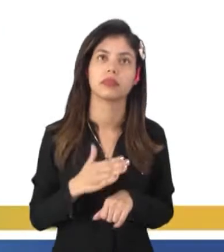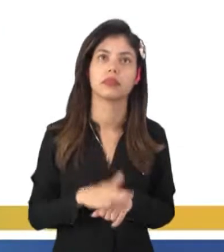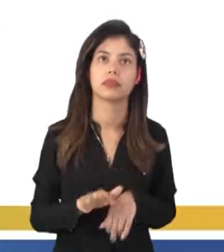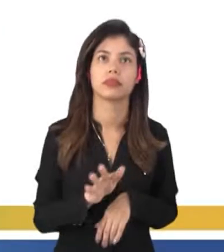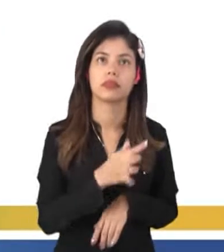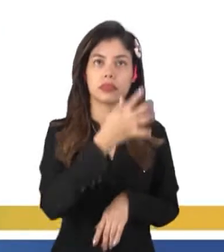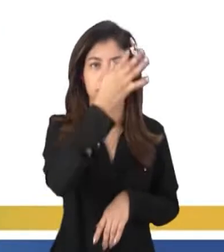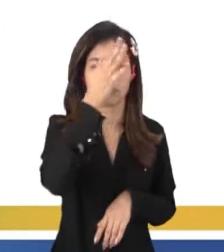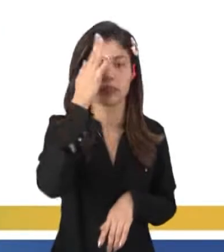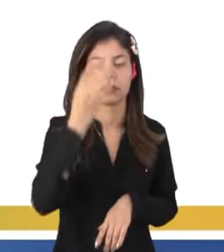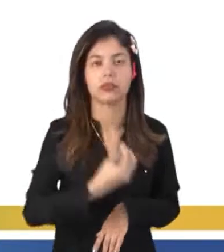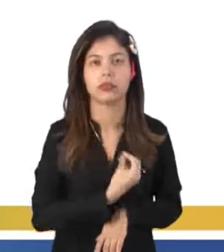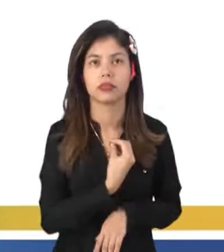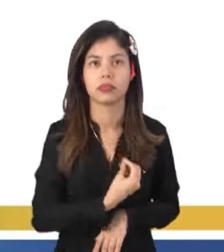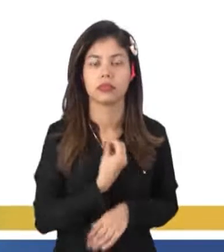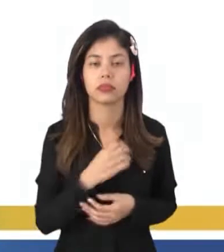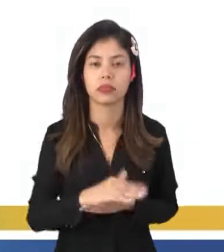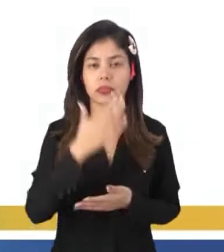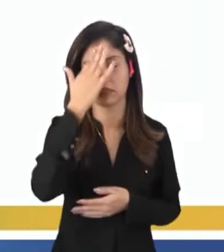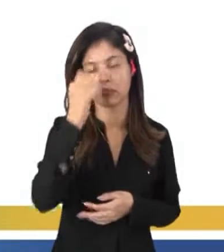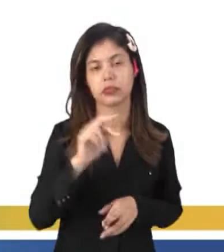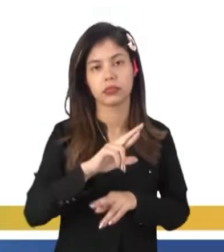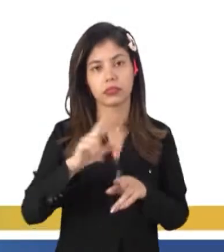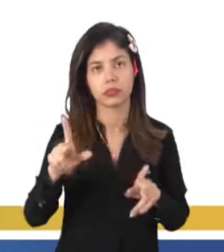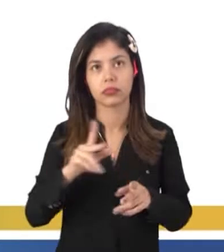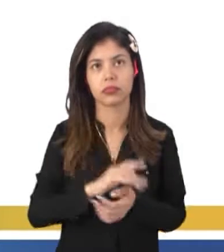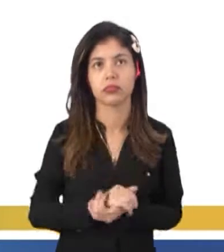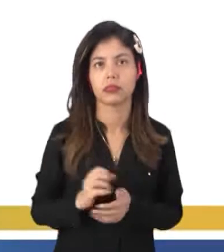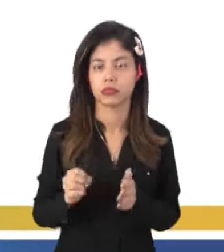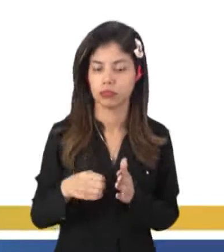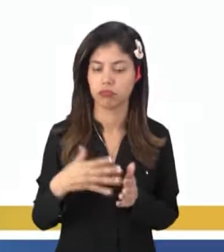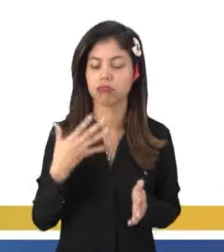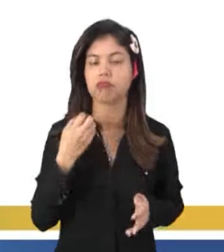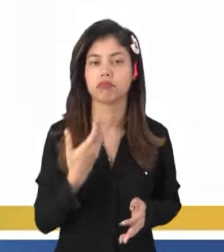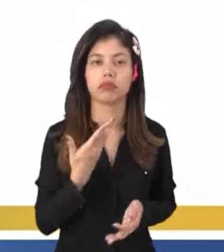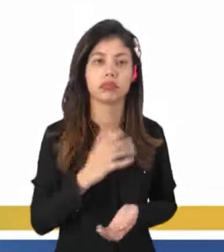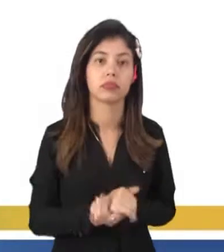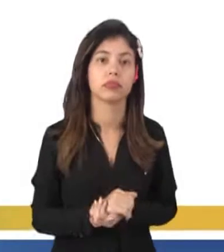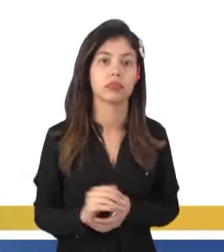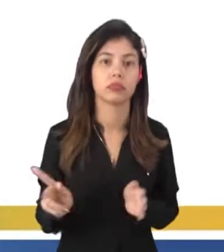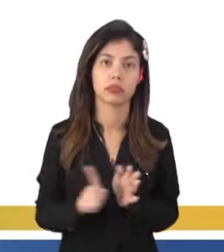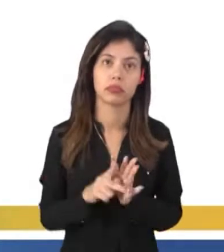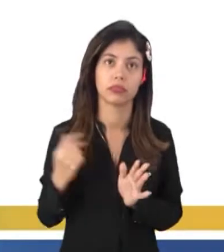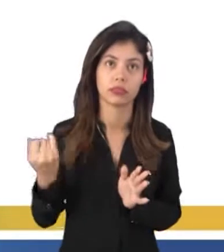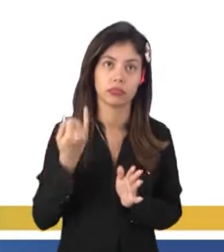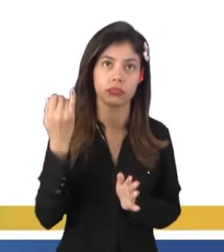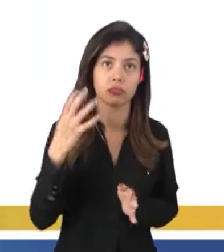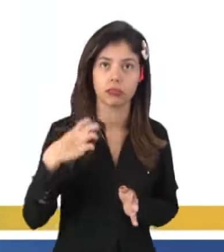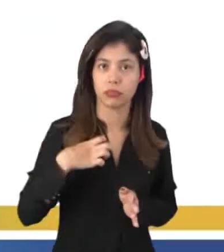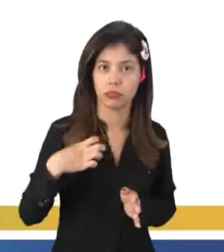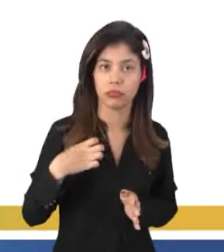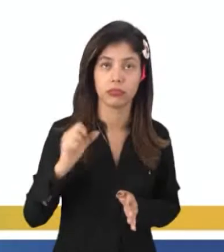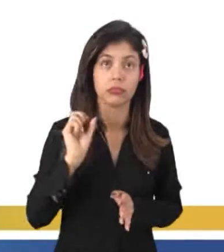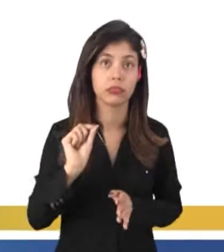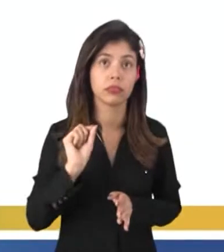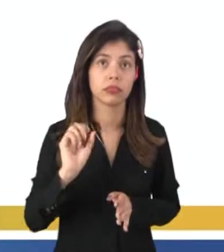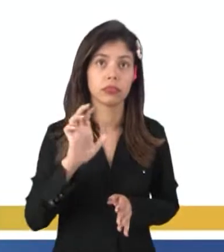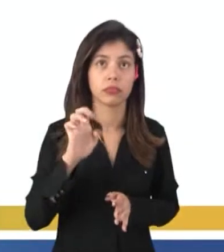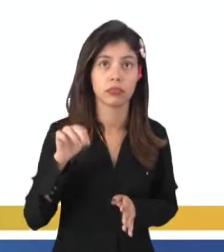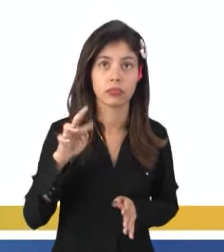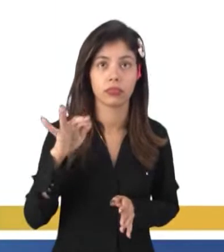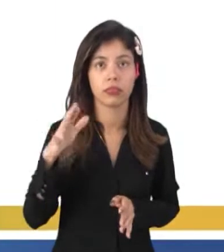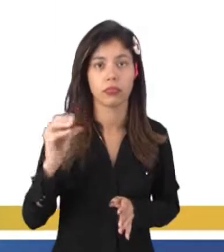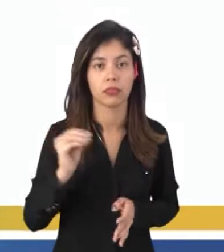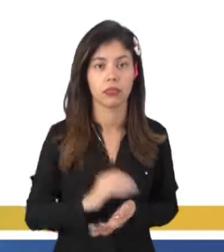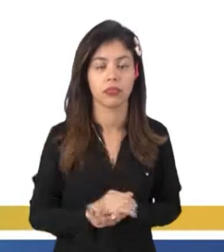filosofia de vida, ela sabe diferenciar muito bem esse princípio, que é ético, que é antiético. Não precisa de uma